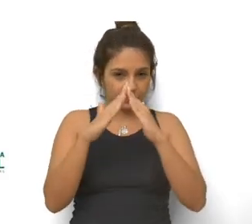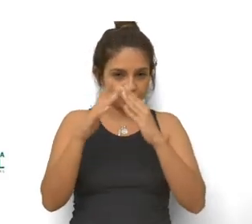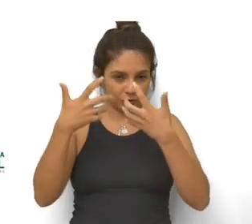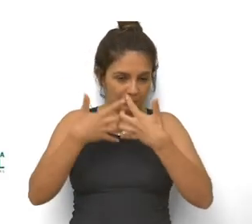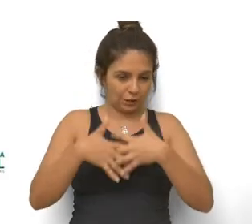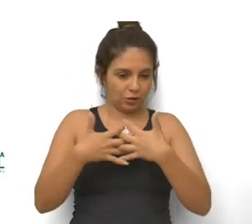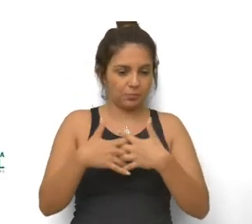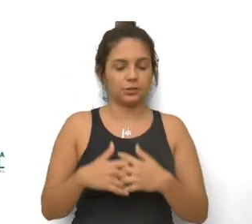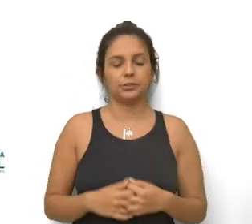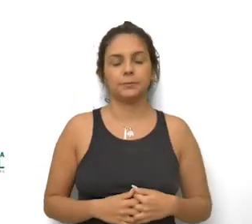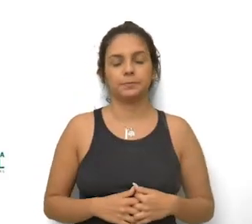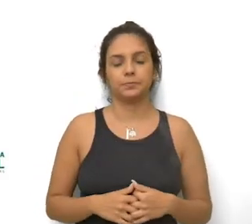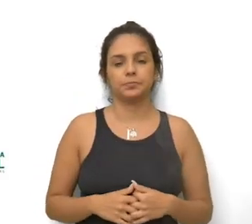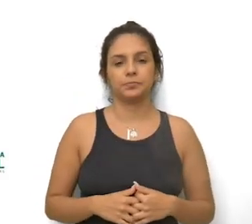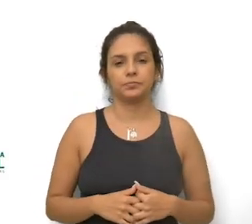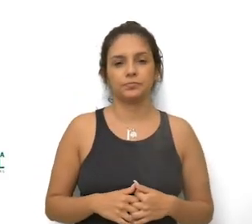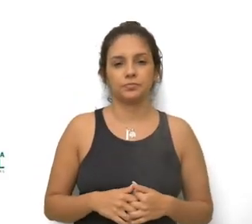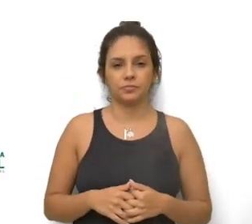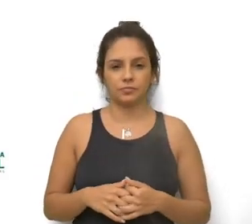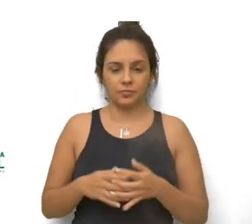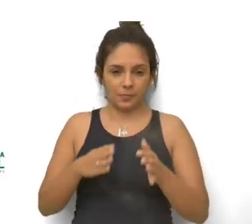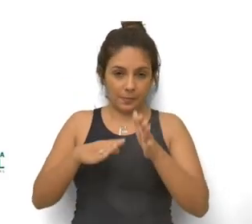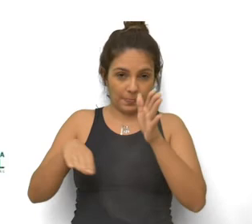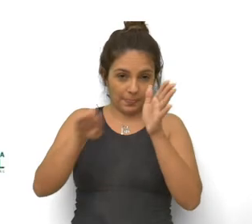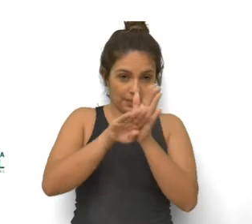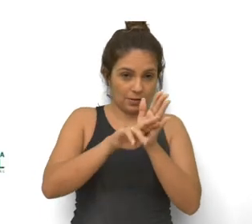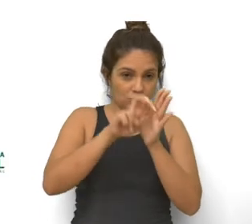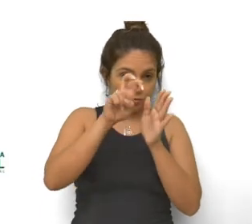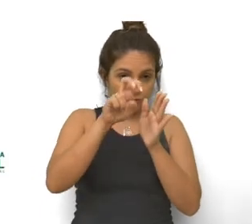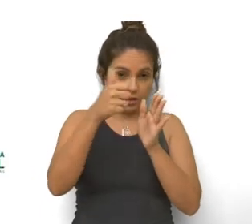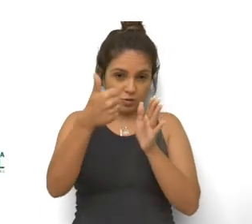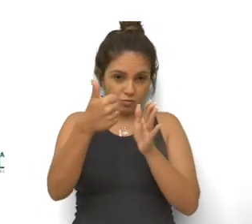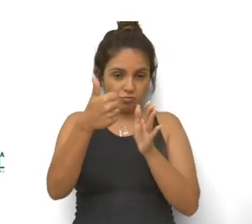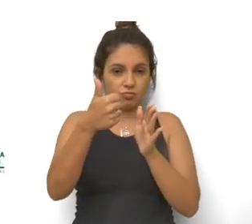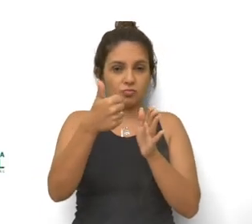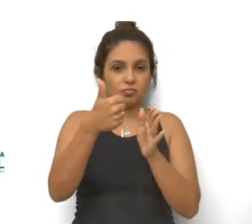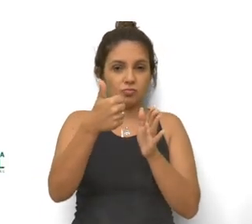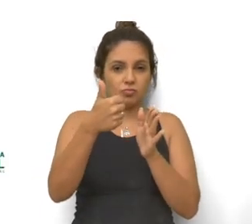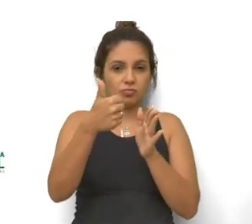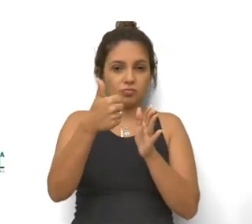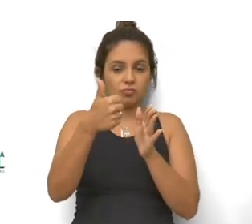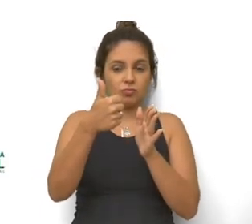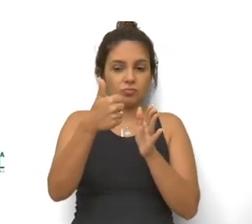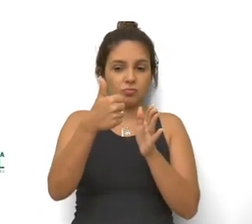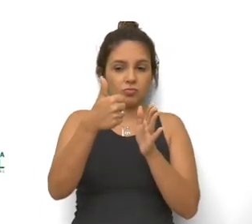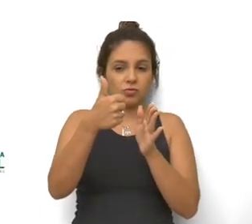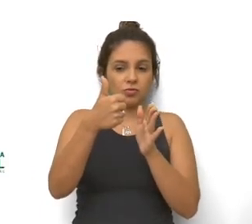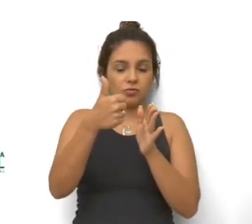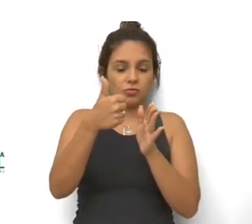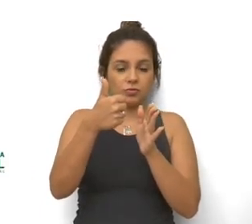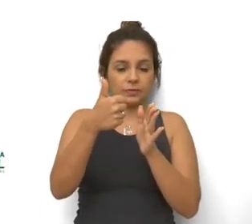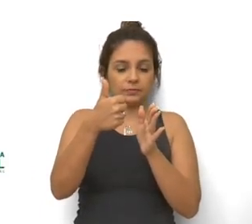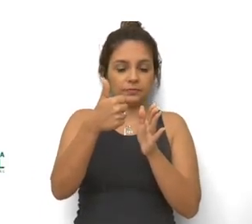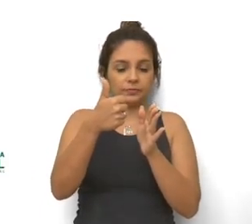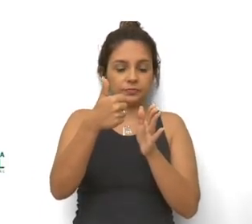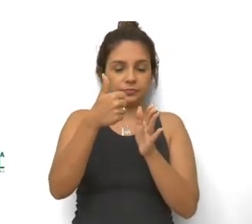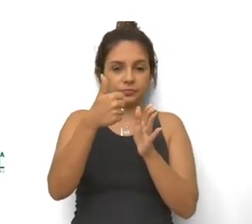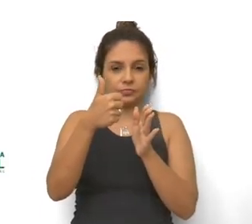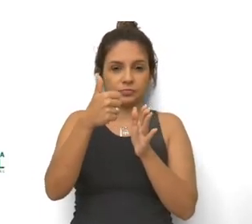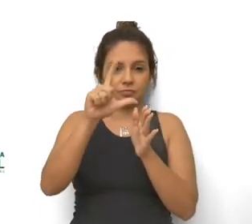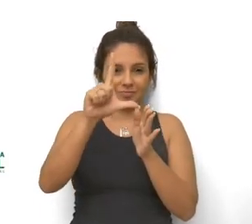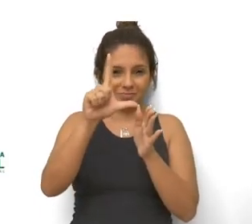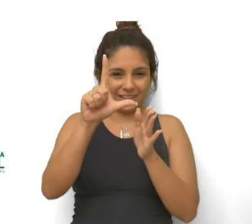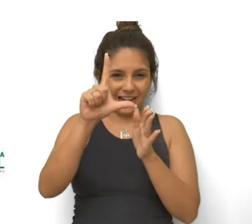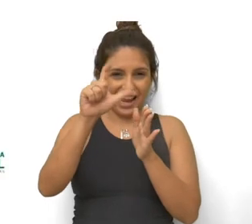Petrópolis? Ela chegou em 51. Tá. E quando o Lacerda foi